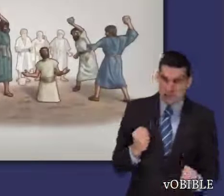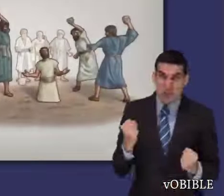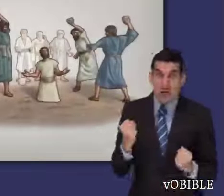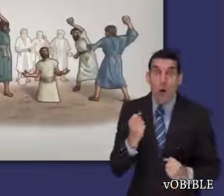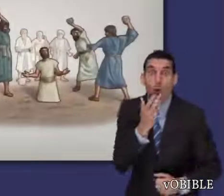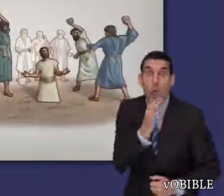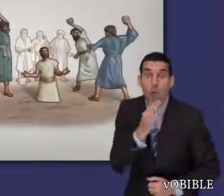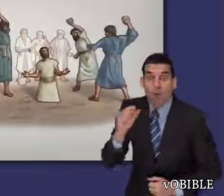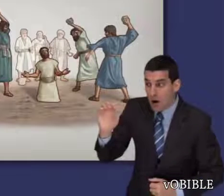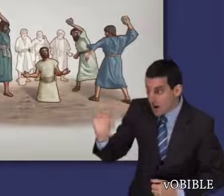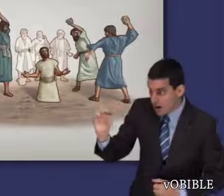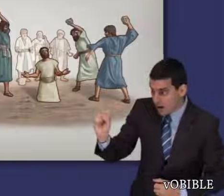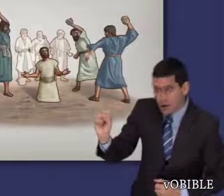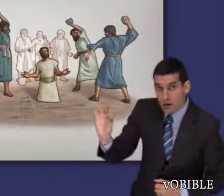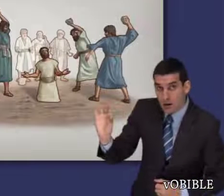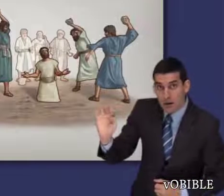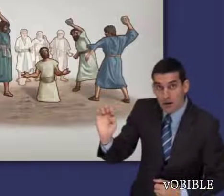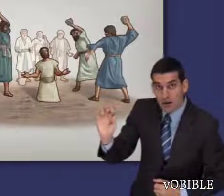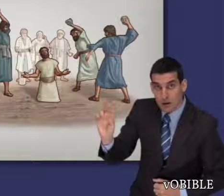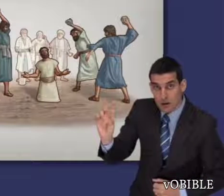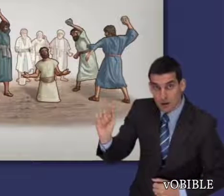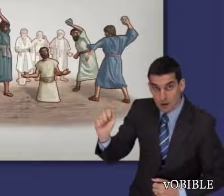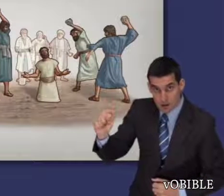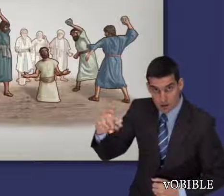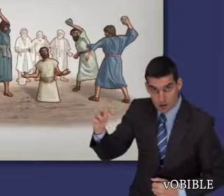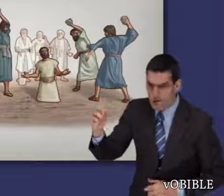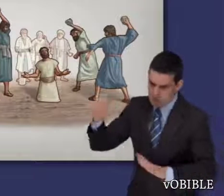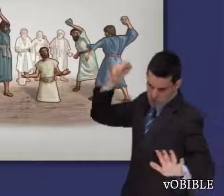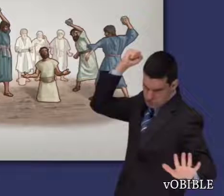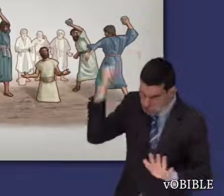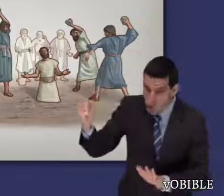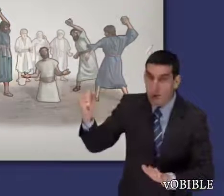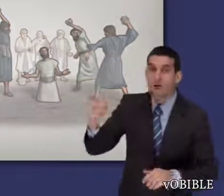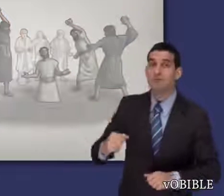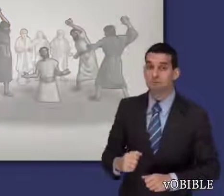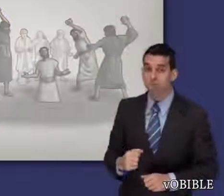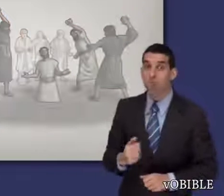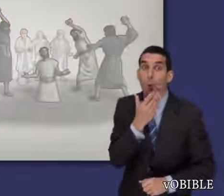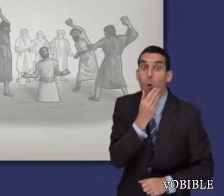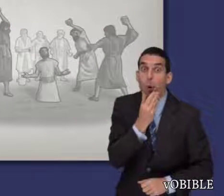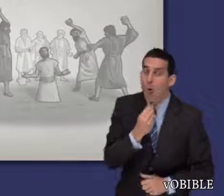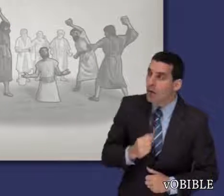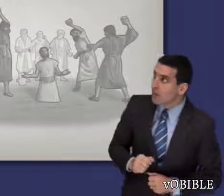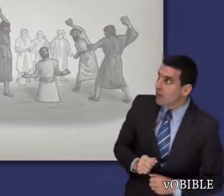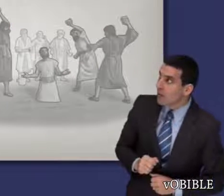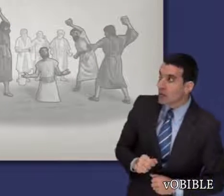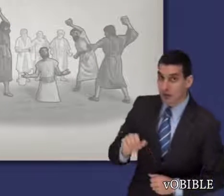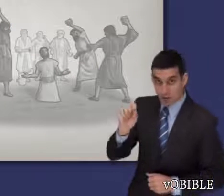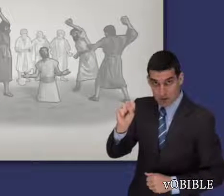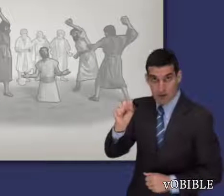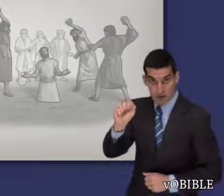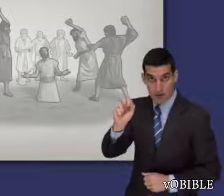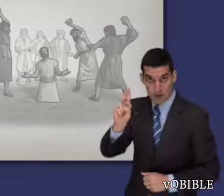Estevão, um dos primeiros cristãos, é até assassinado por causa de sua fé. Um homem chamado Saulo